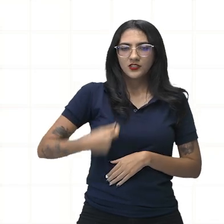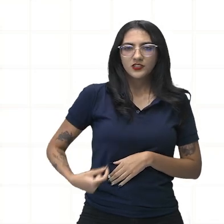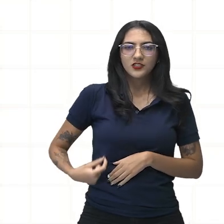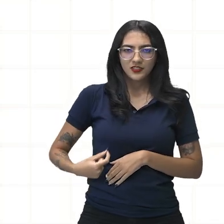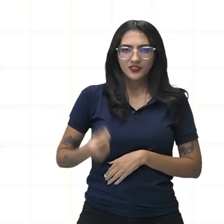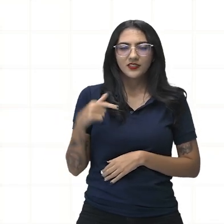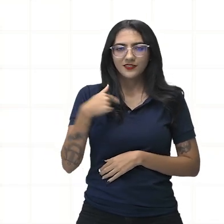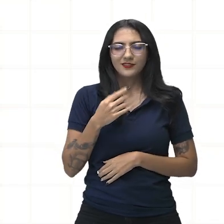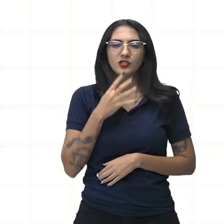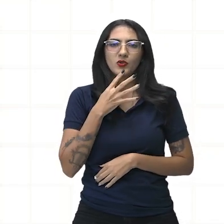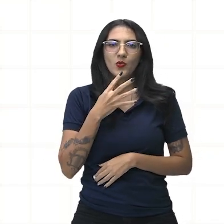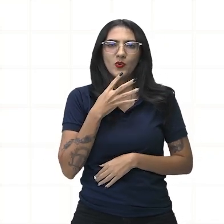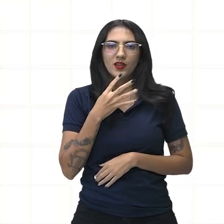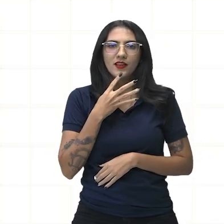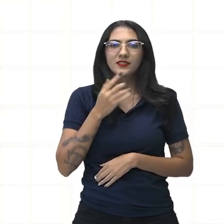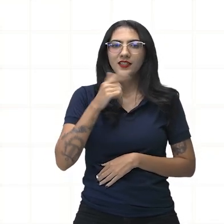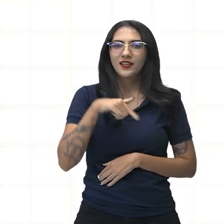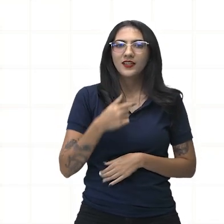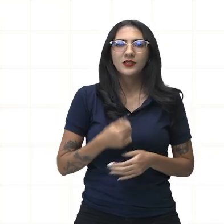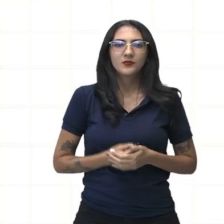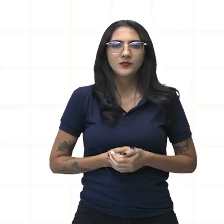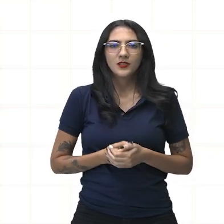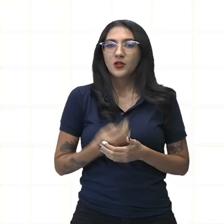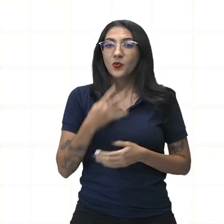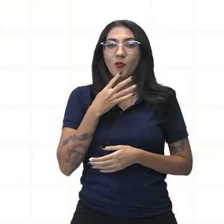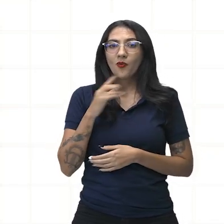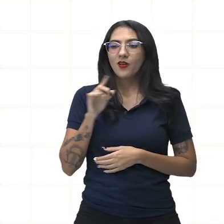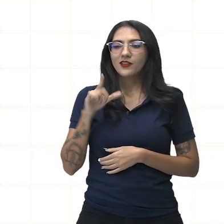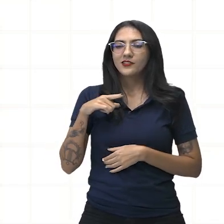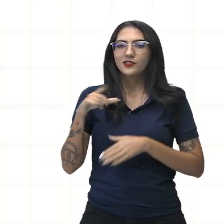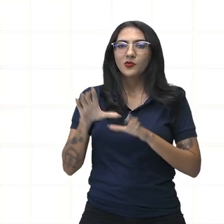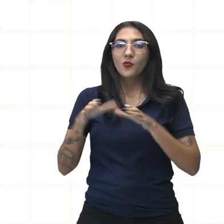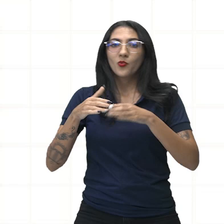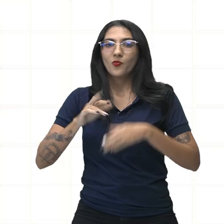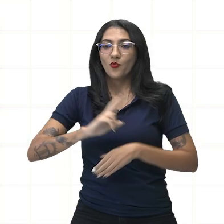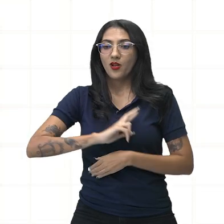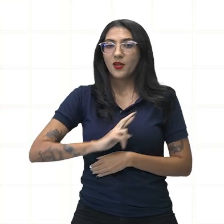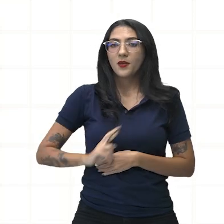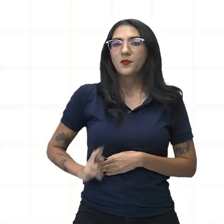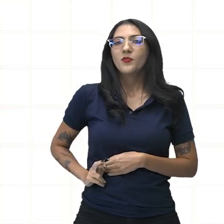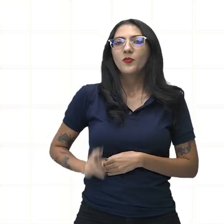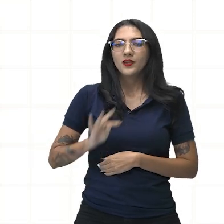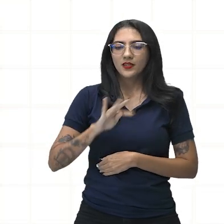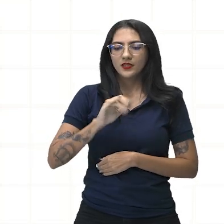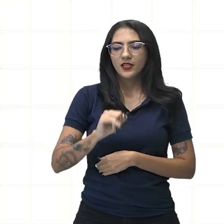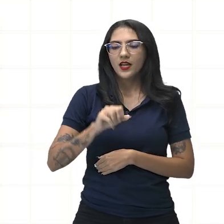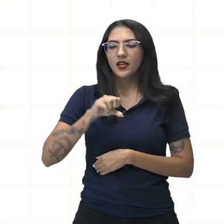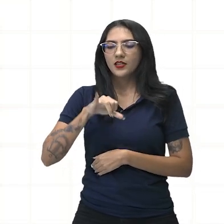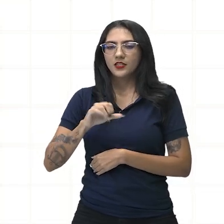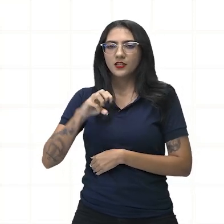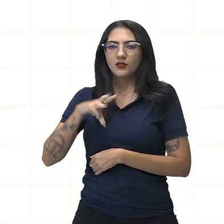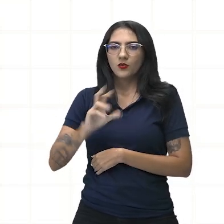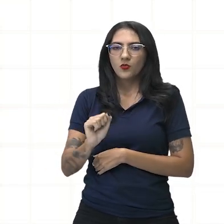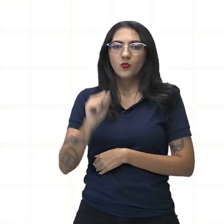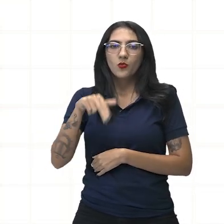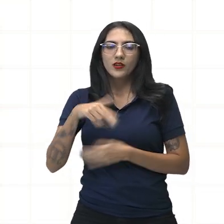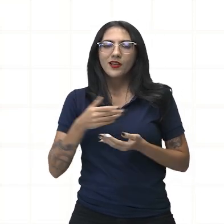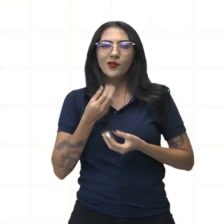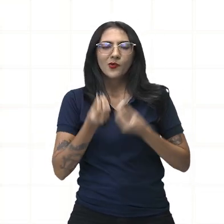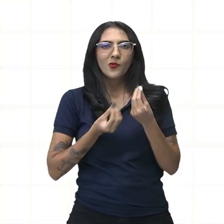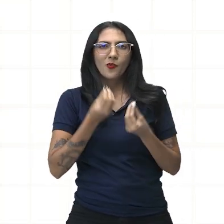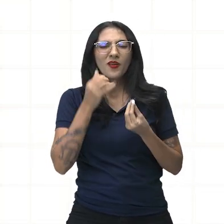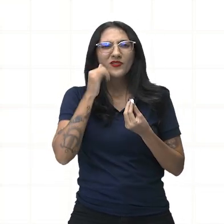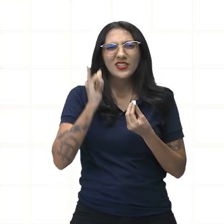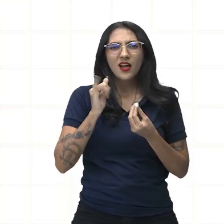China que a gente conhece, não reconhece a República da China, que é Taiwan, certo? E aí a PEC, para diminuir a tensão entre